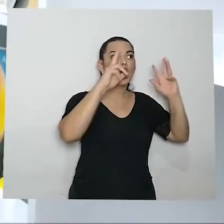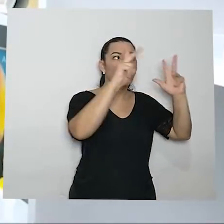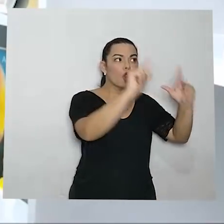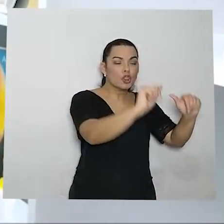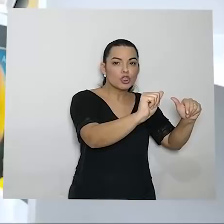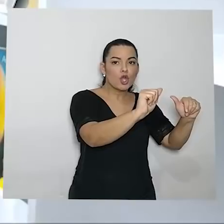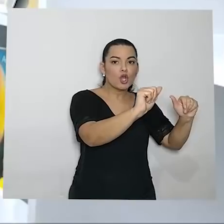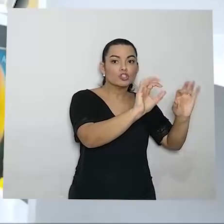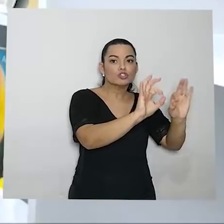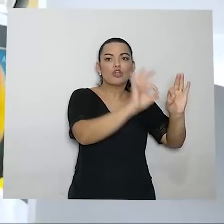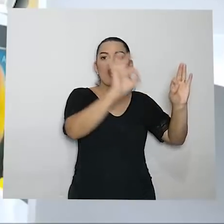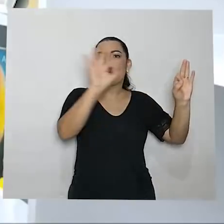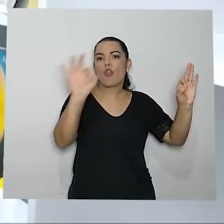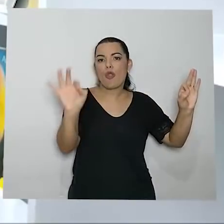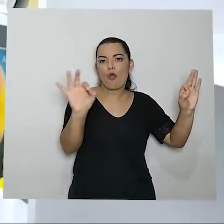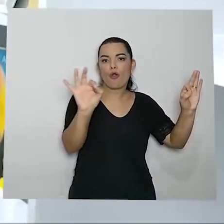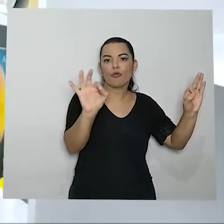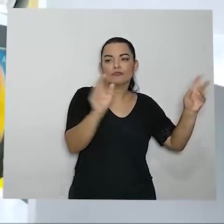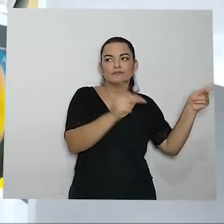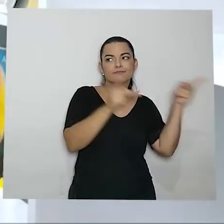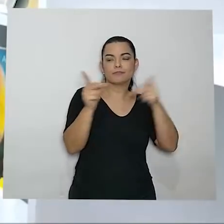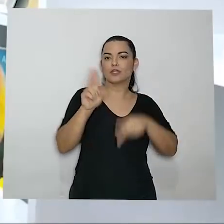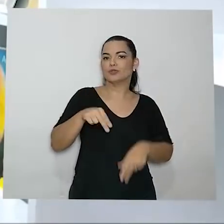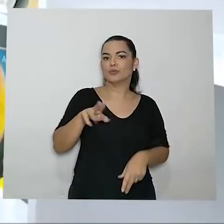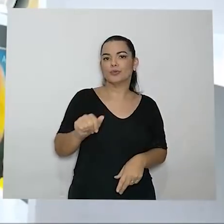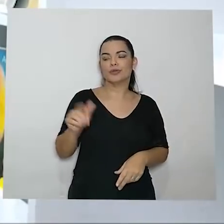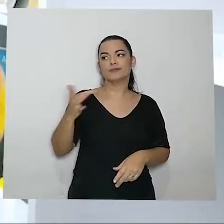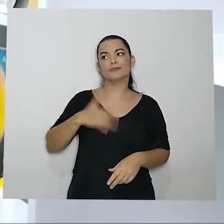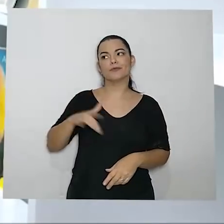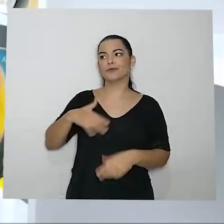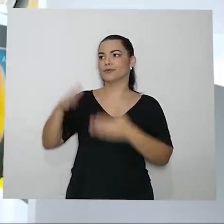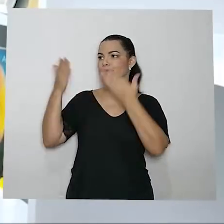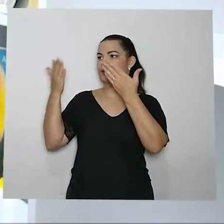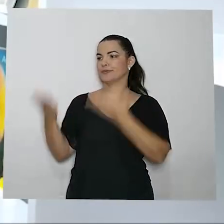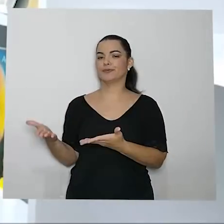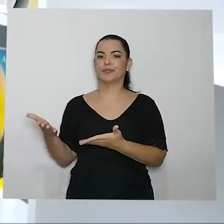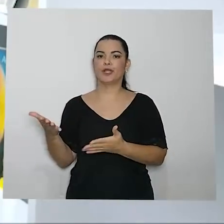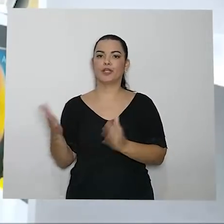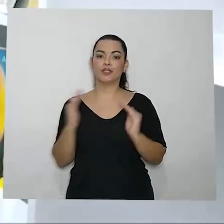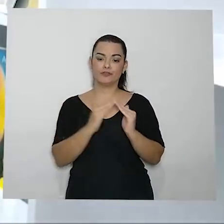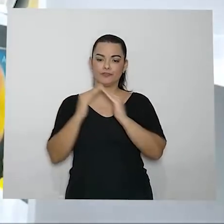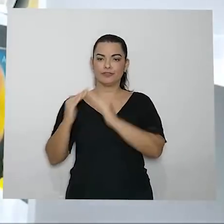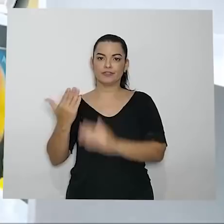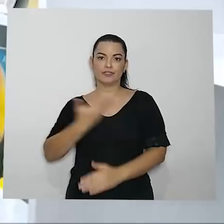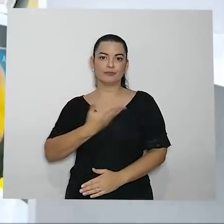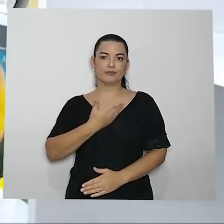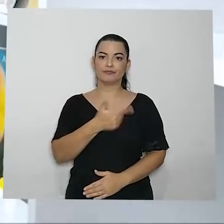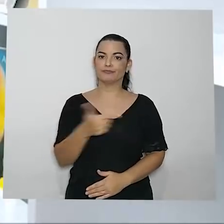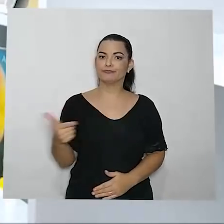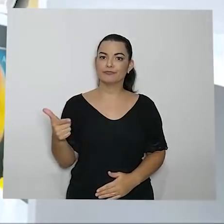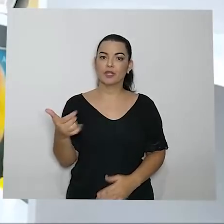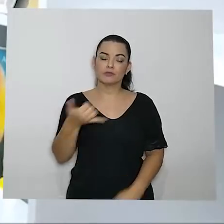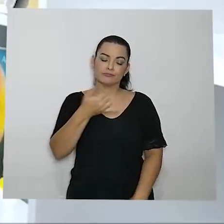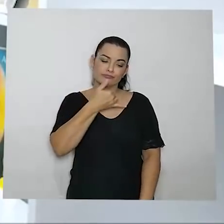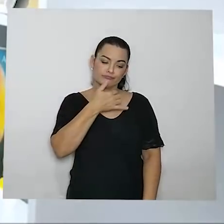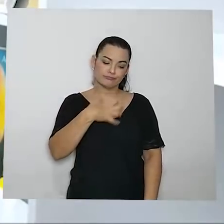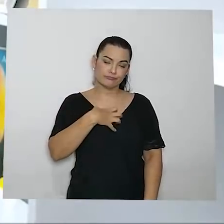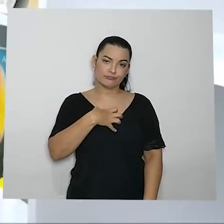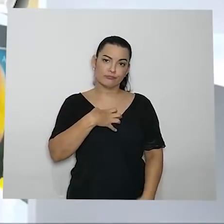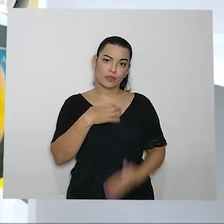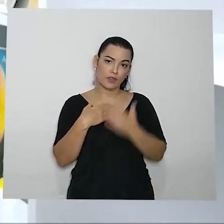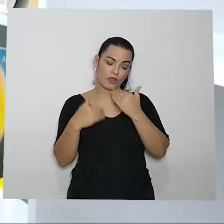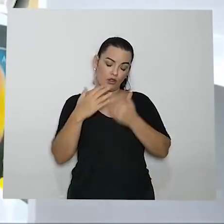Pobre medonho! Não tinha vizinhos, vivia tristonho, acabrunhado,